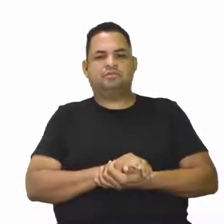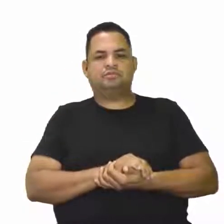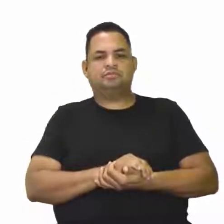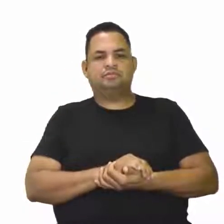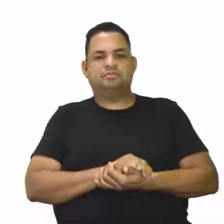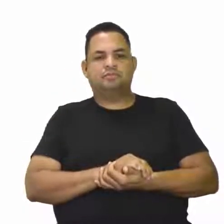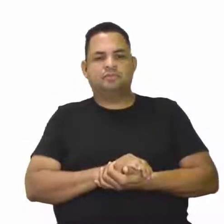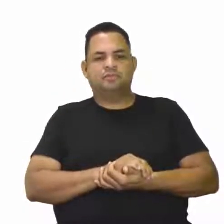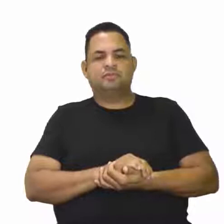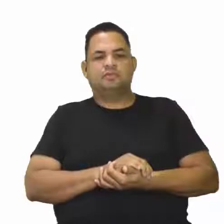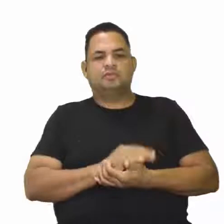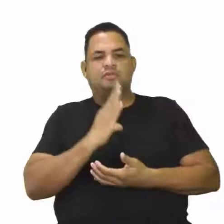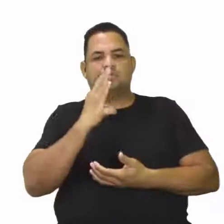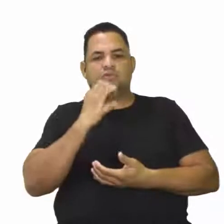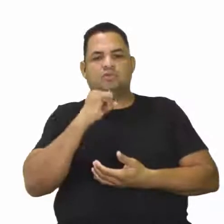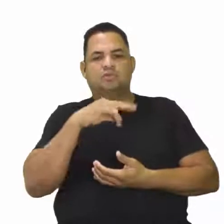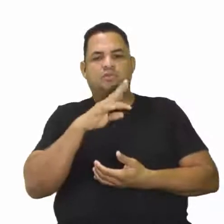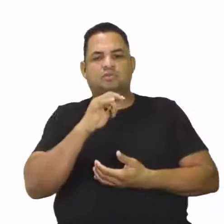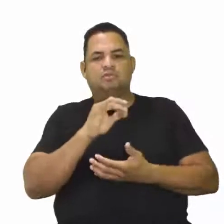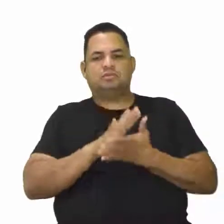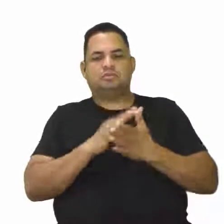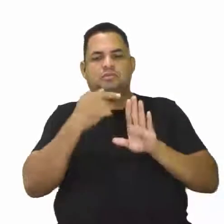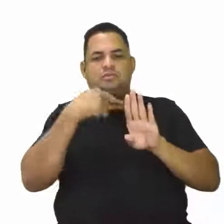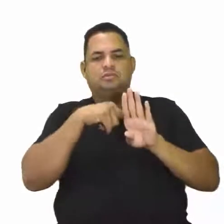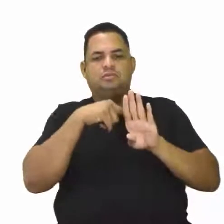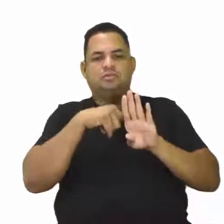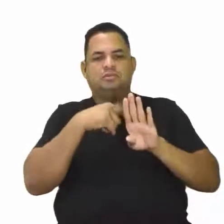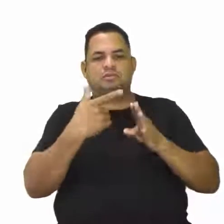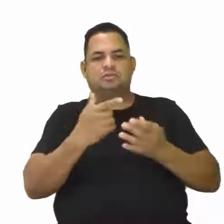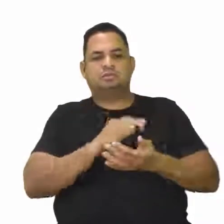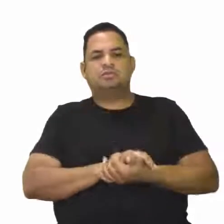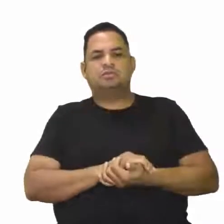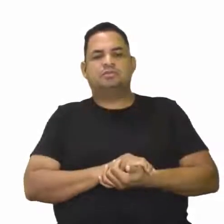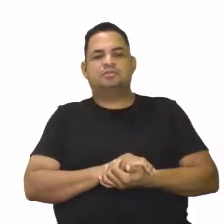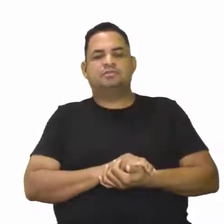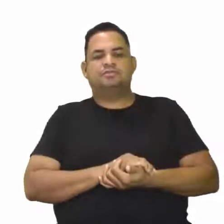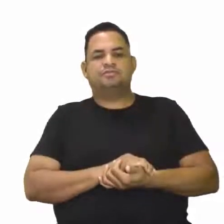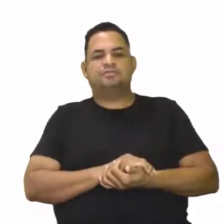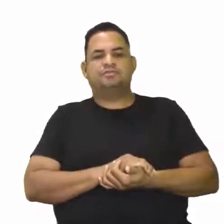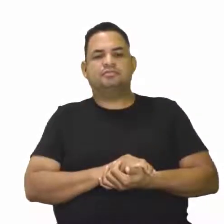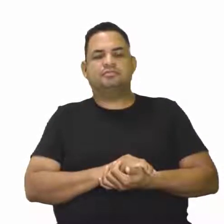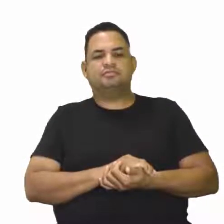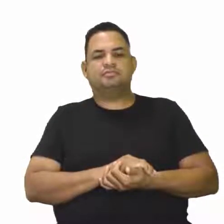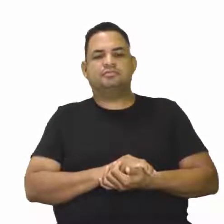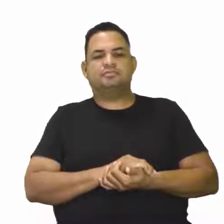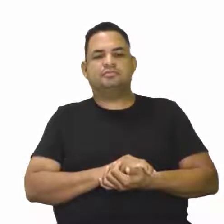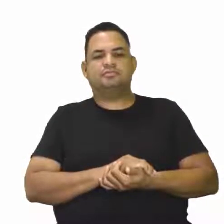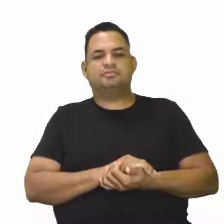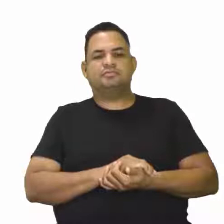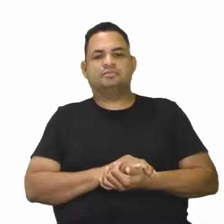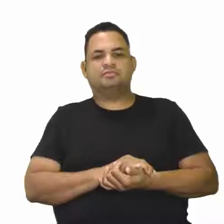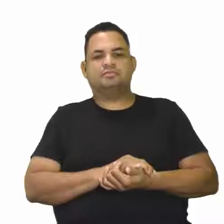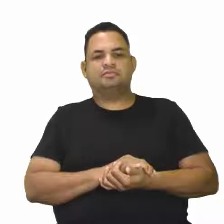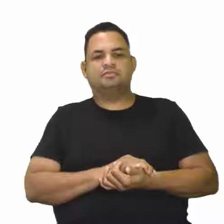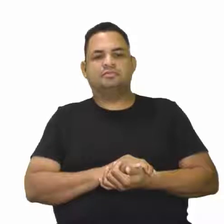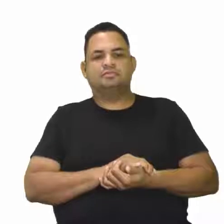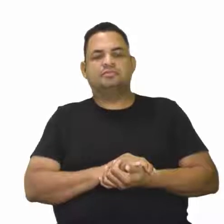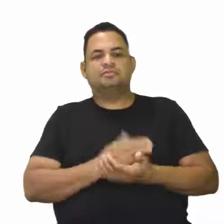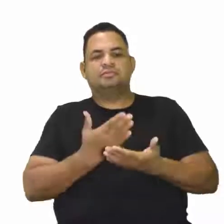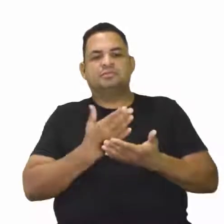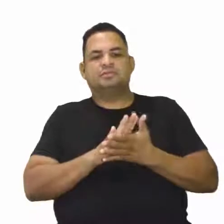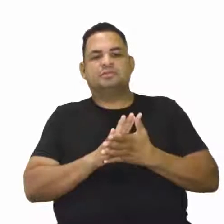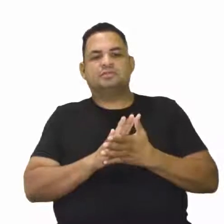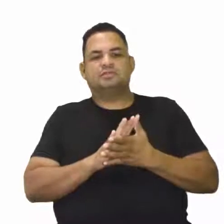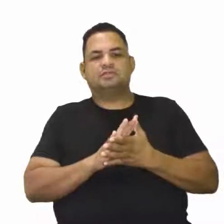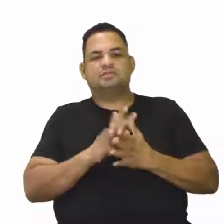linguagem conotativa. Meu Deus, Tainá. Quase que não vai, mulher. Conotativa, que é a linguagem figurada.